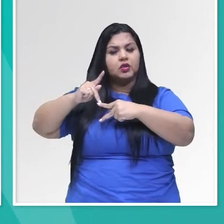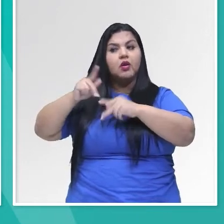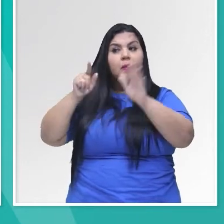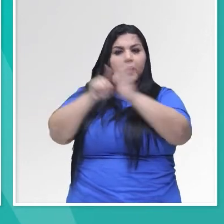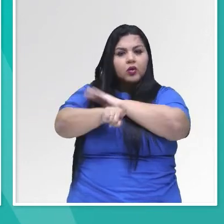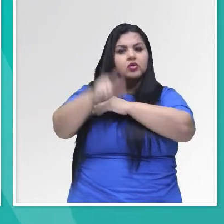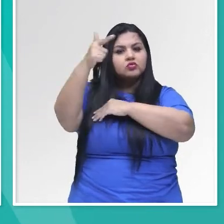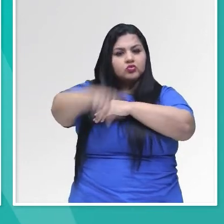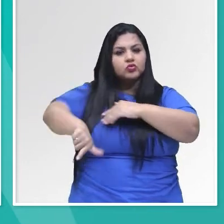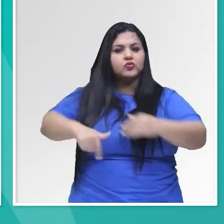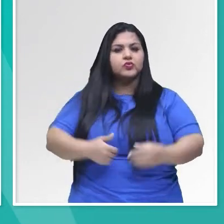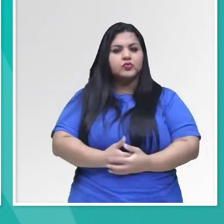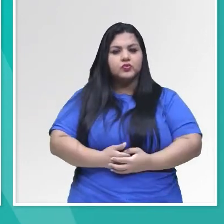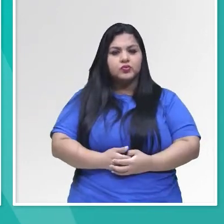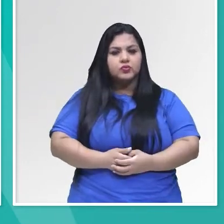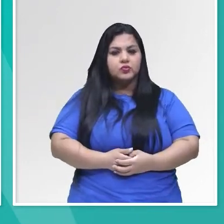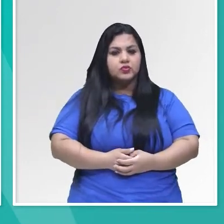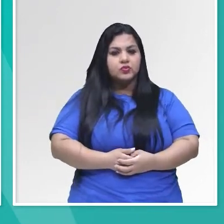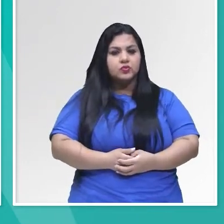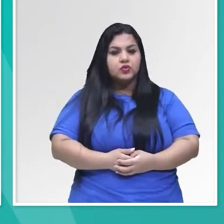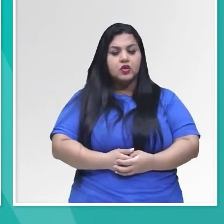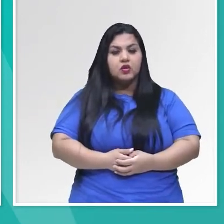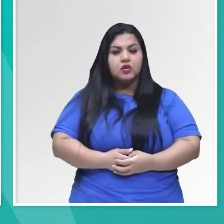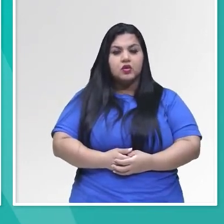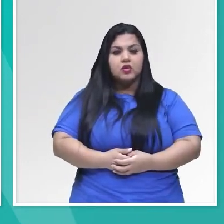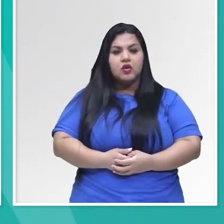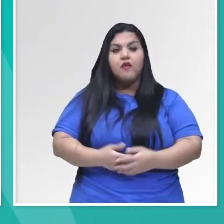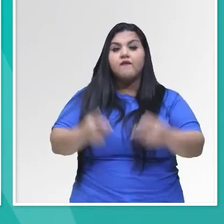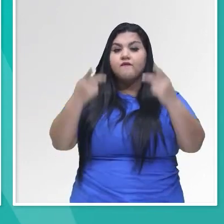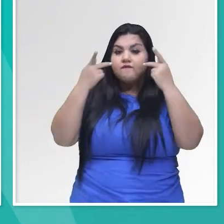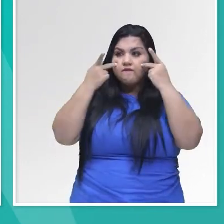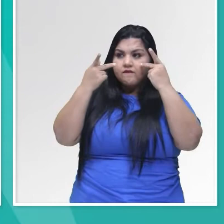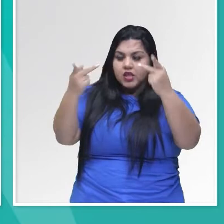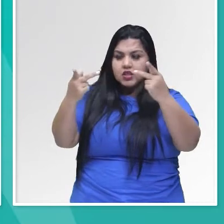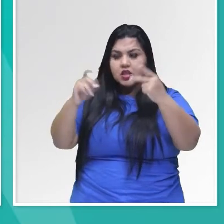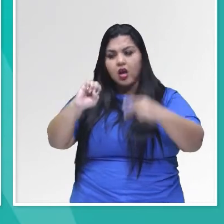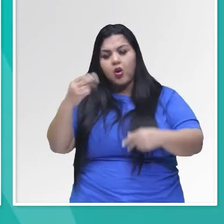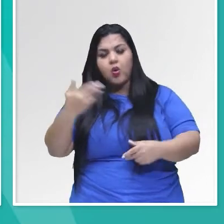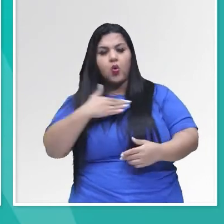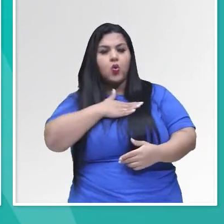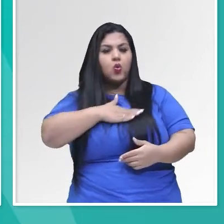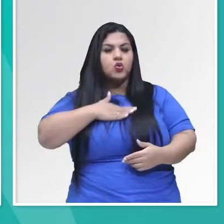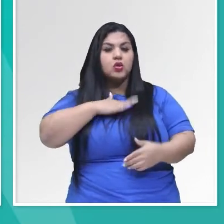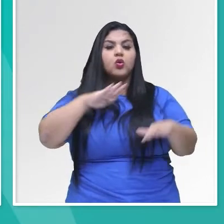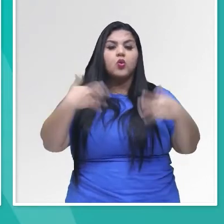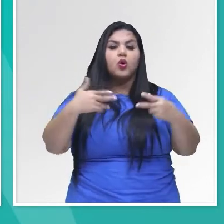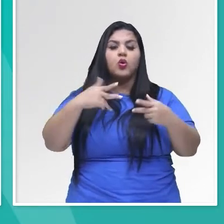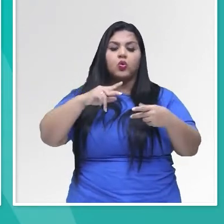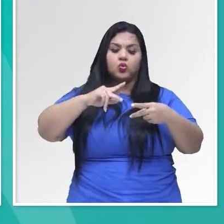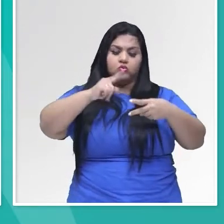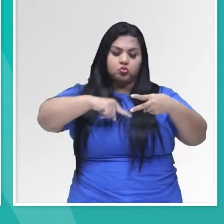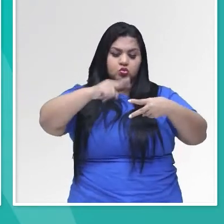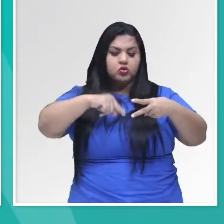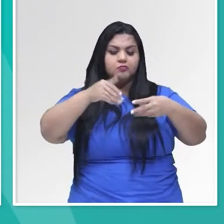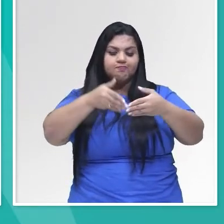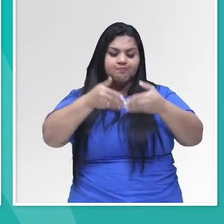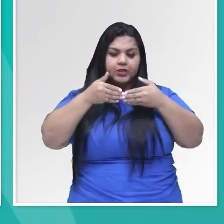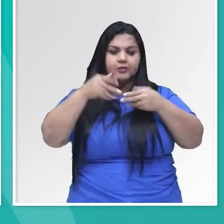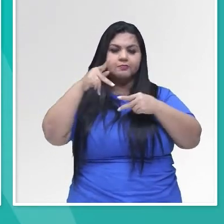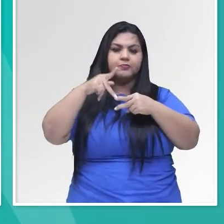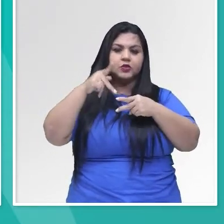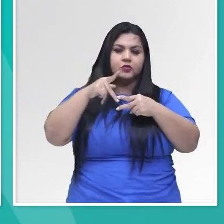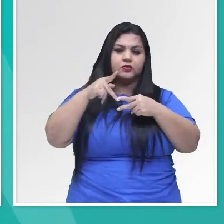novamente agora. O visitar ou o gostar? Qual dos dois pede preposição? O